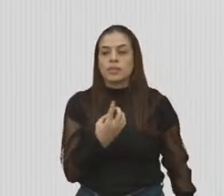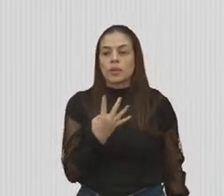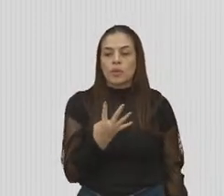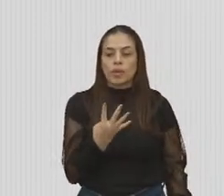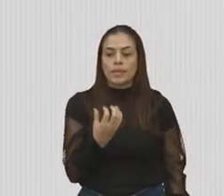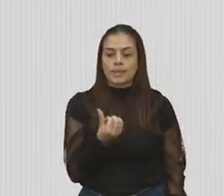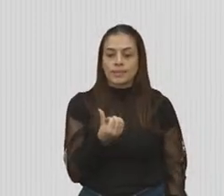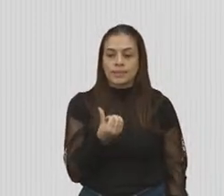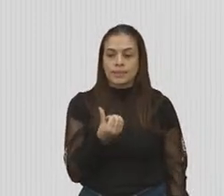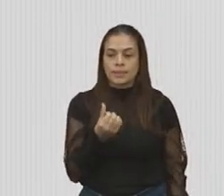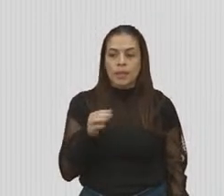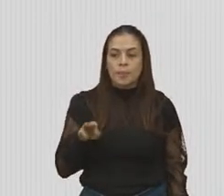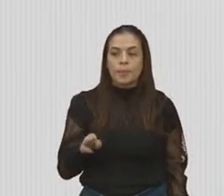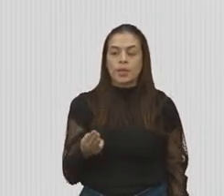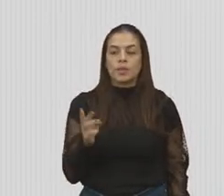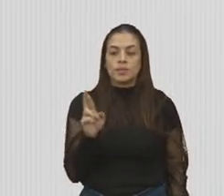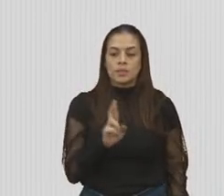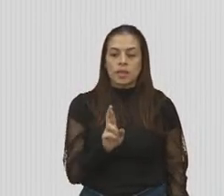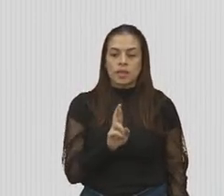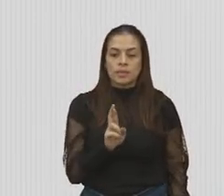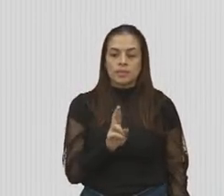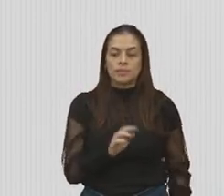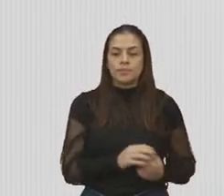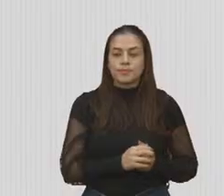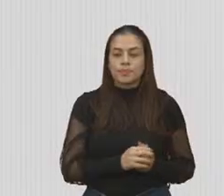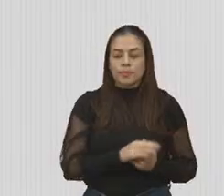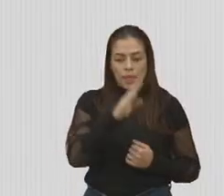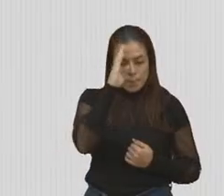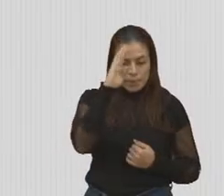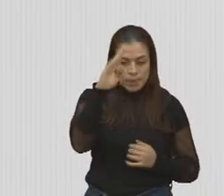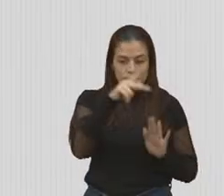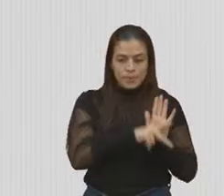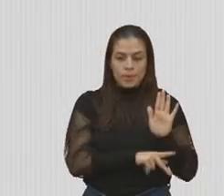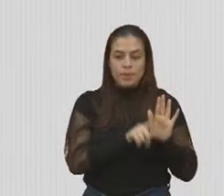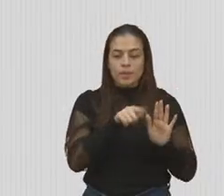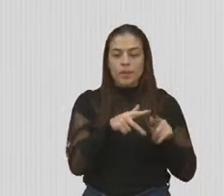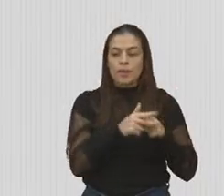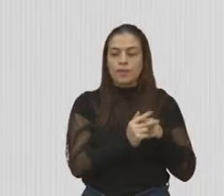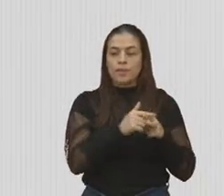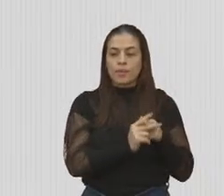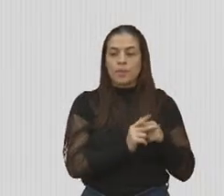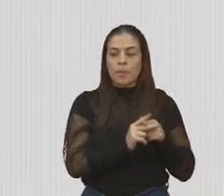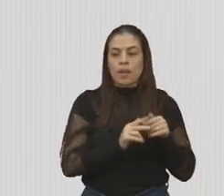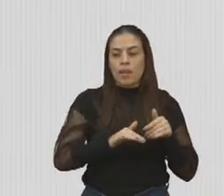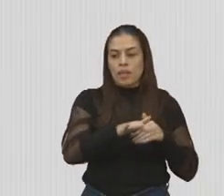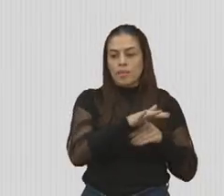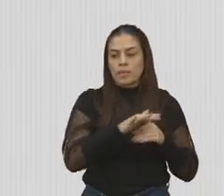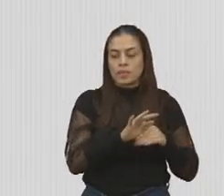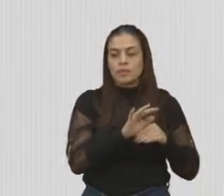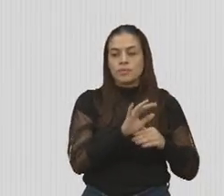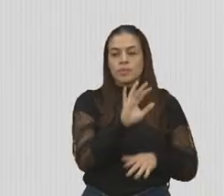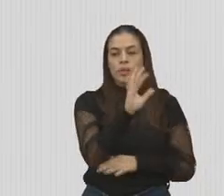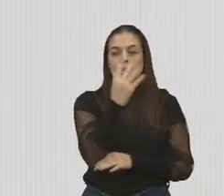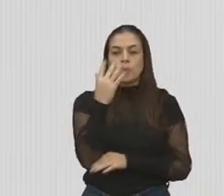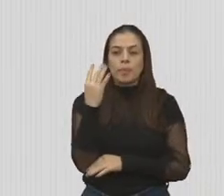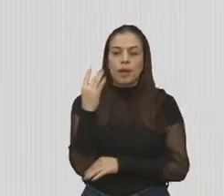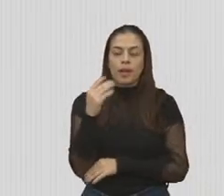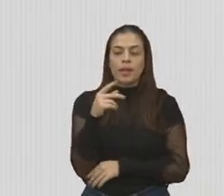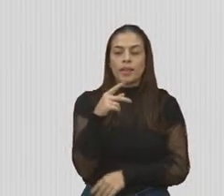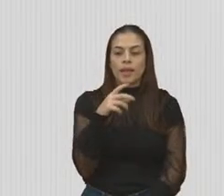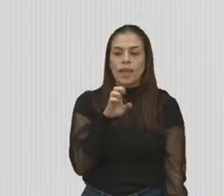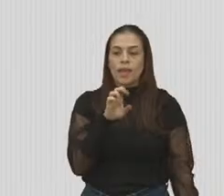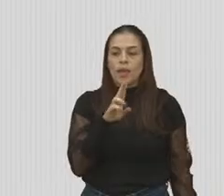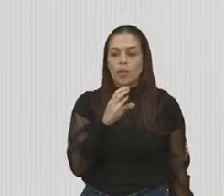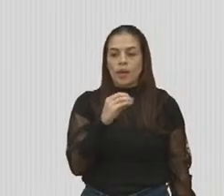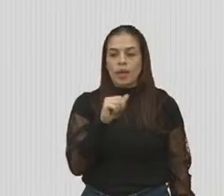com 146 milhões. Os principais projetos reforma e revitalização do Parque dos Eucaliptos,